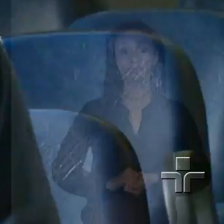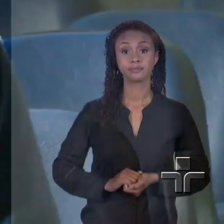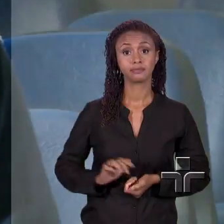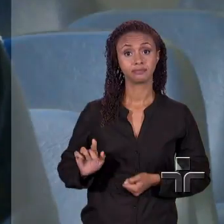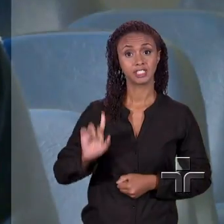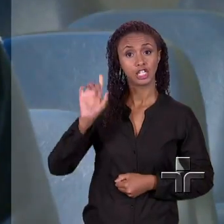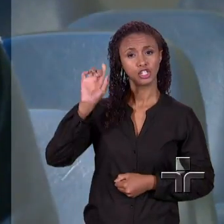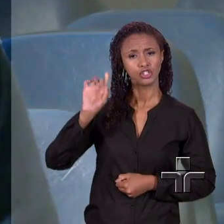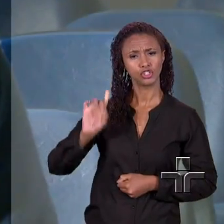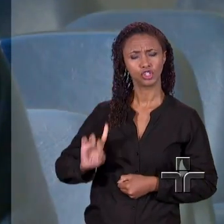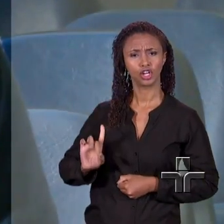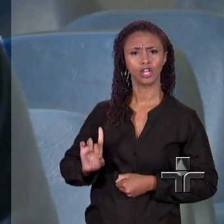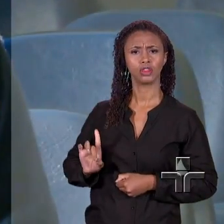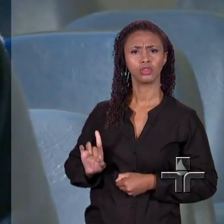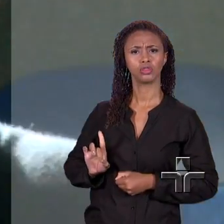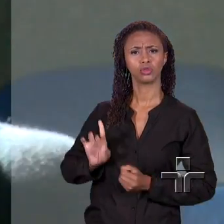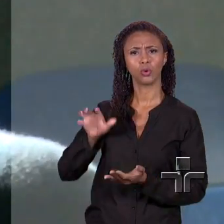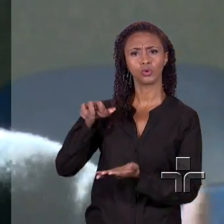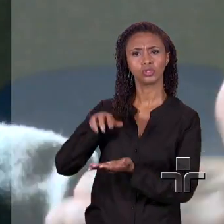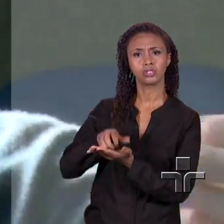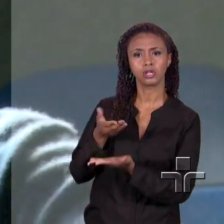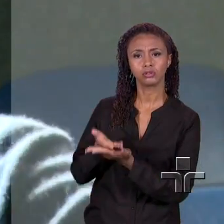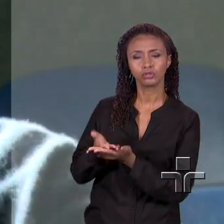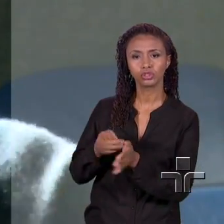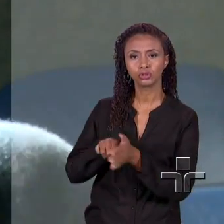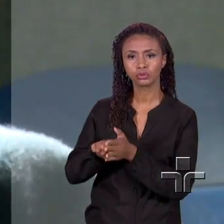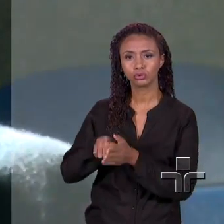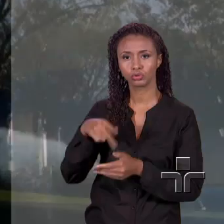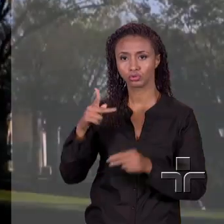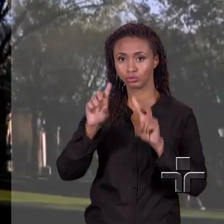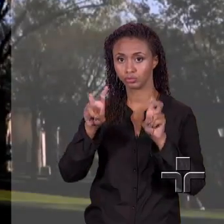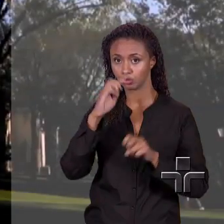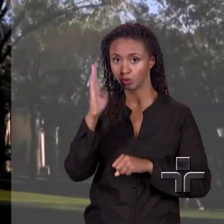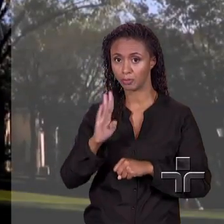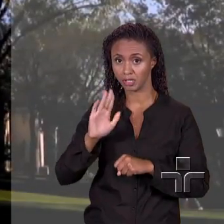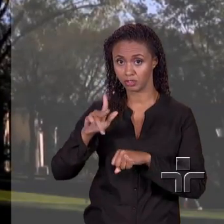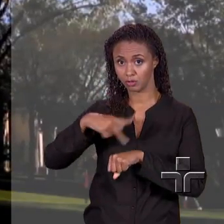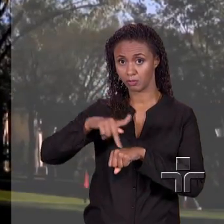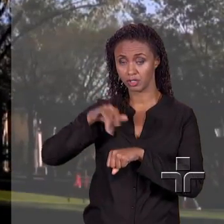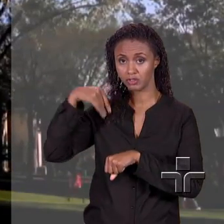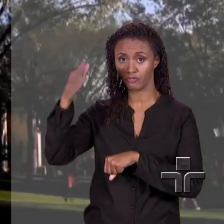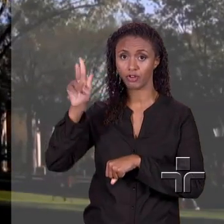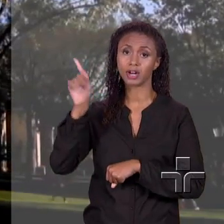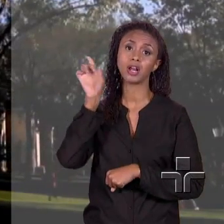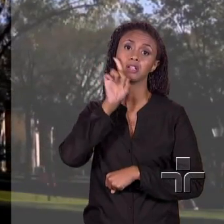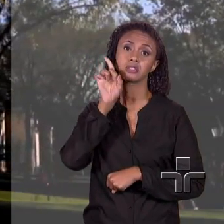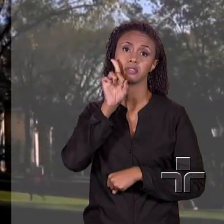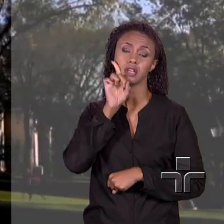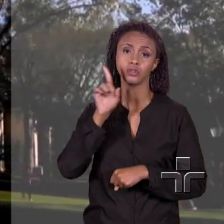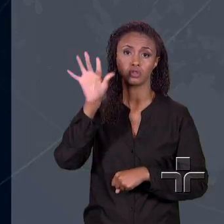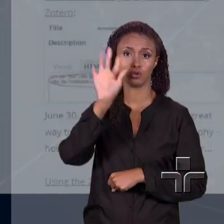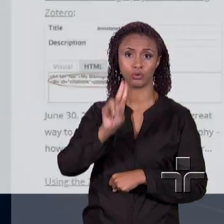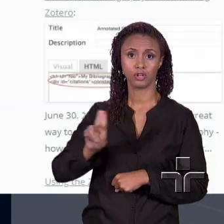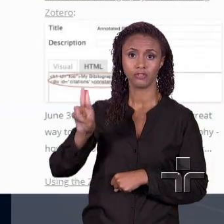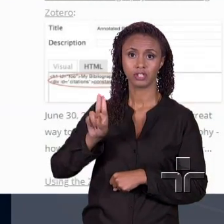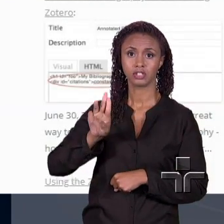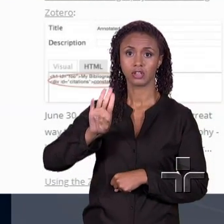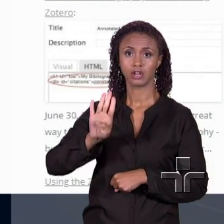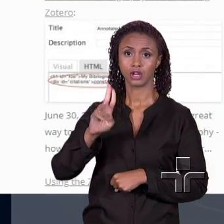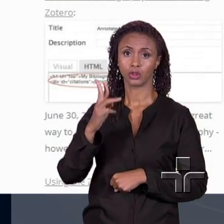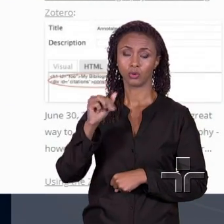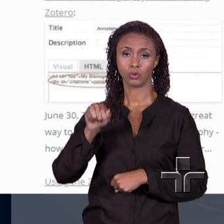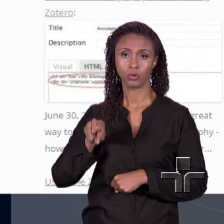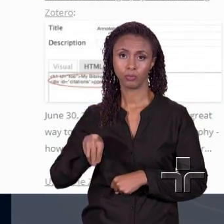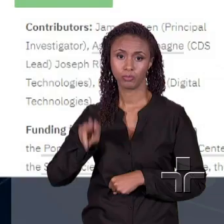diretor de um dos mais importantes centros de estudos sobre o Brasil no exterior, na Universidade de Brown, nos Estados Unidos, está à frente do